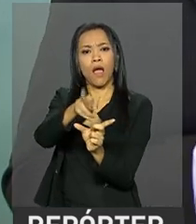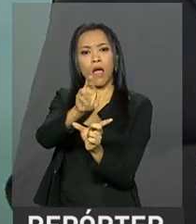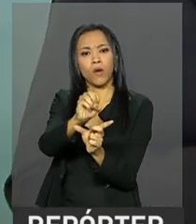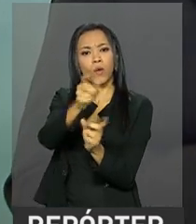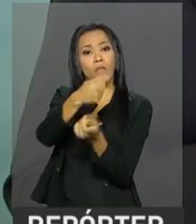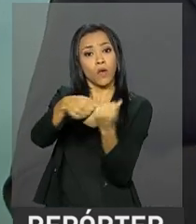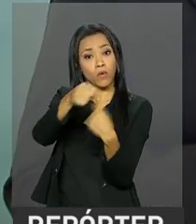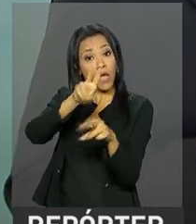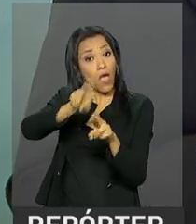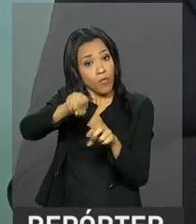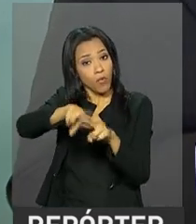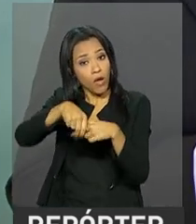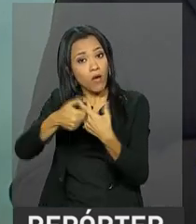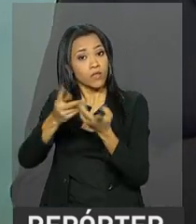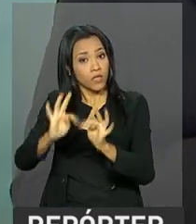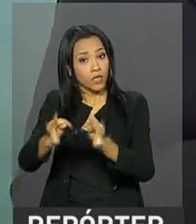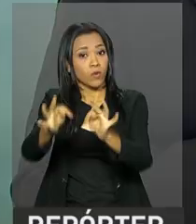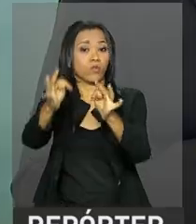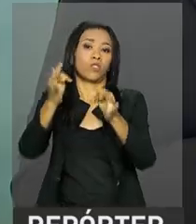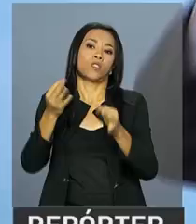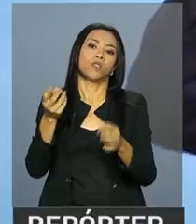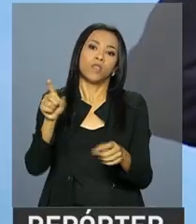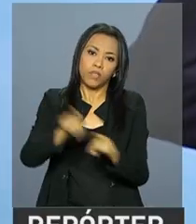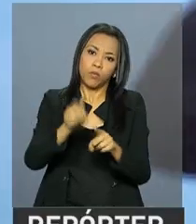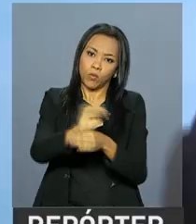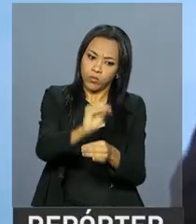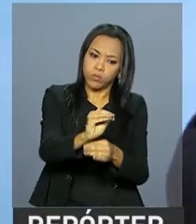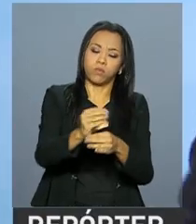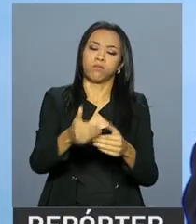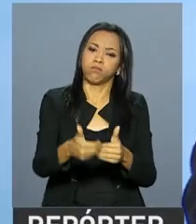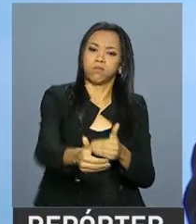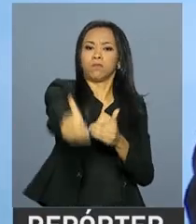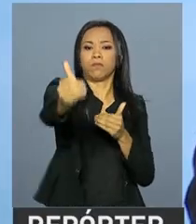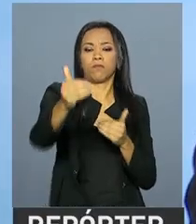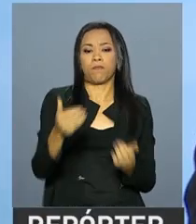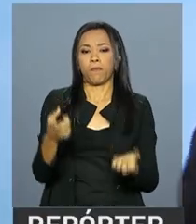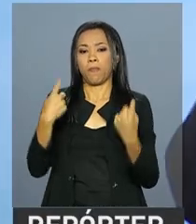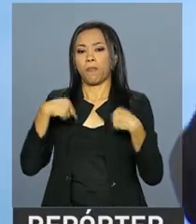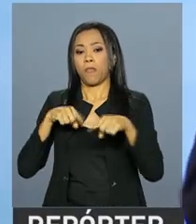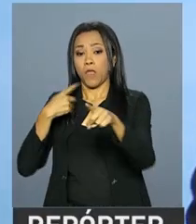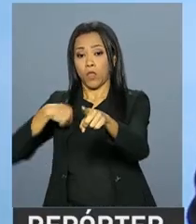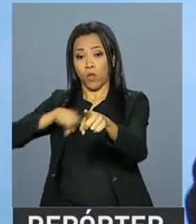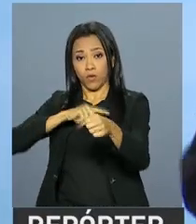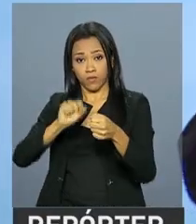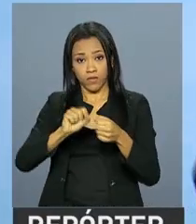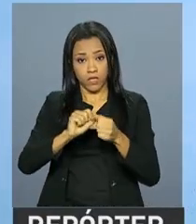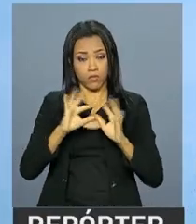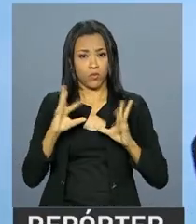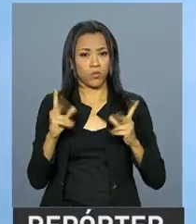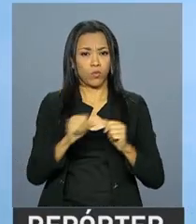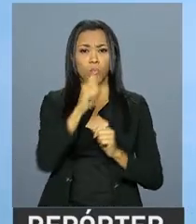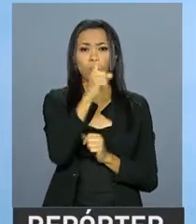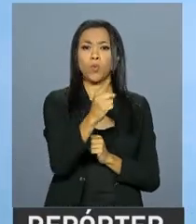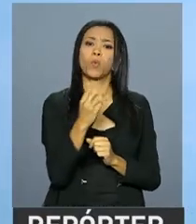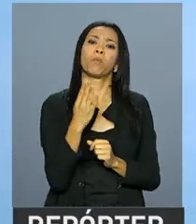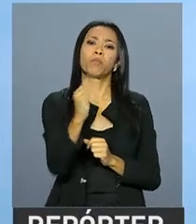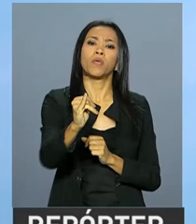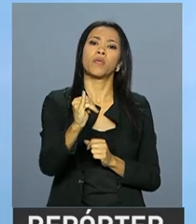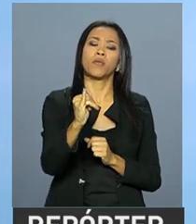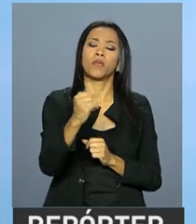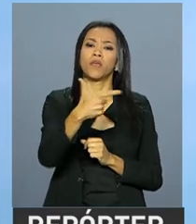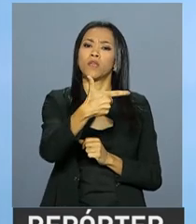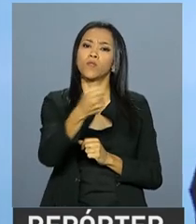mais tecnologia e sustentabilidade. Fizemos tudo isso, esse 1.ão2 milhões de